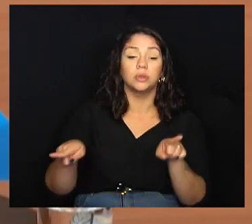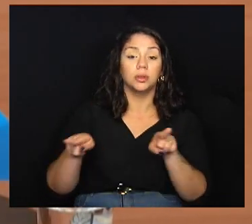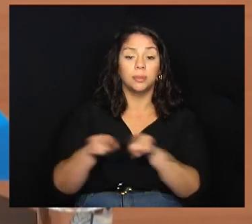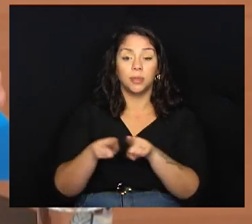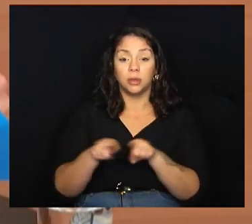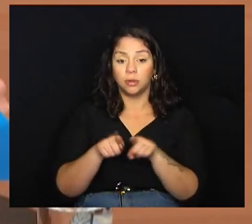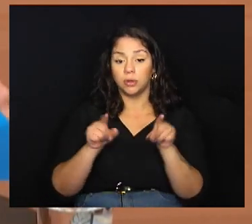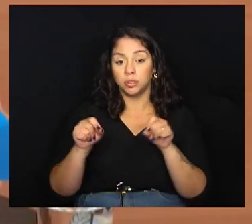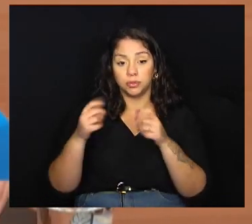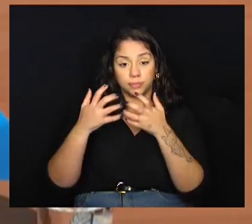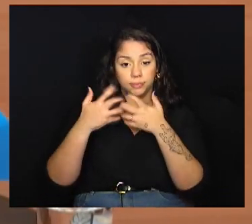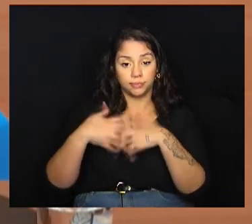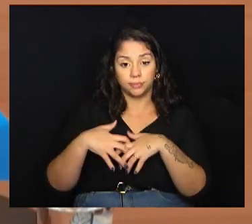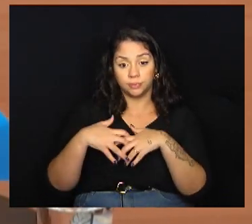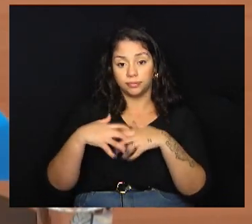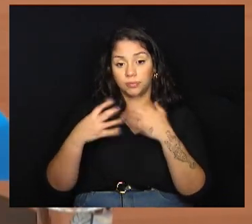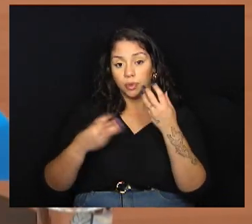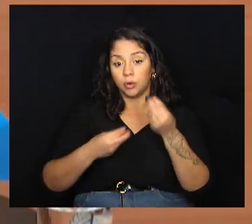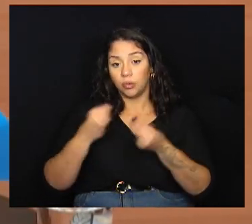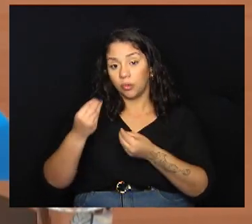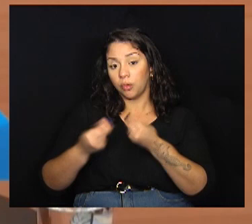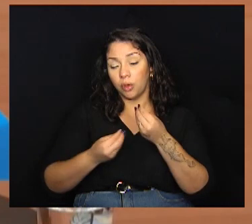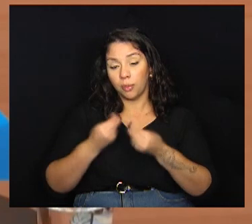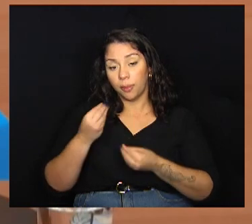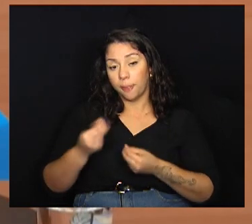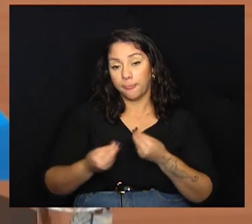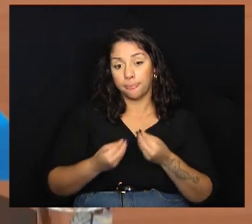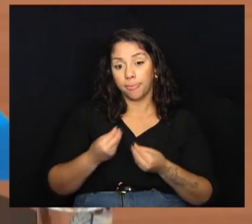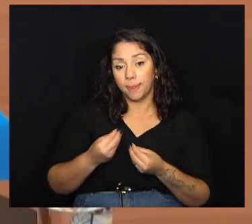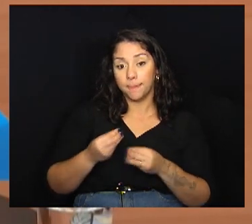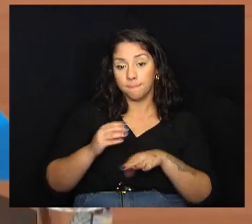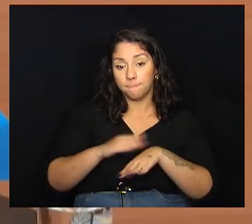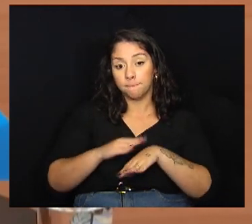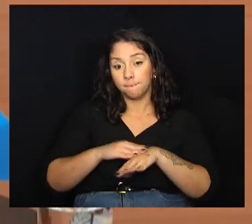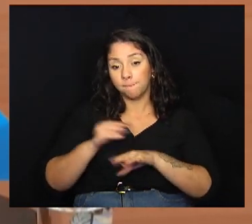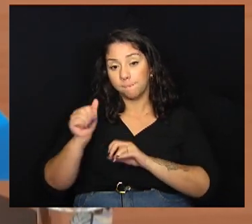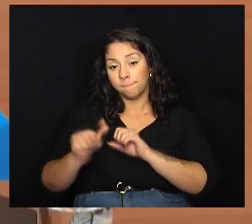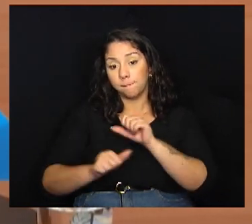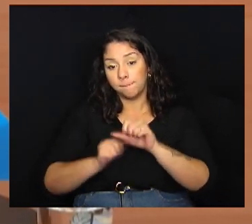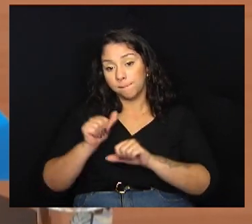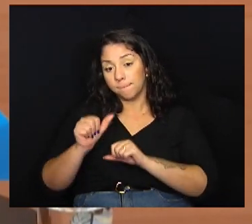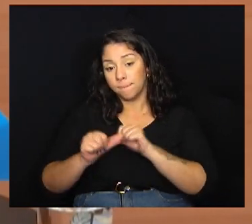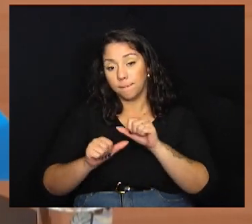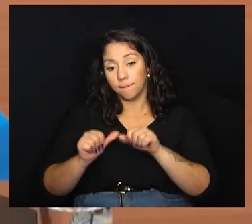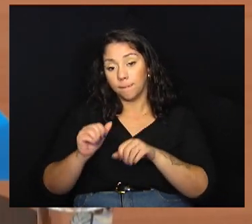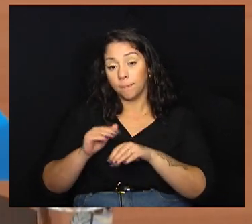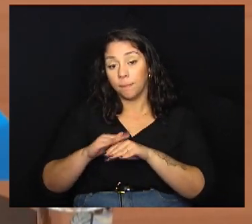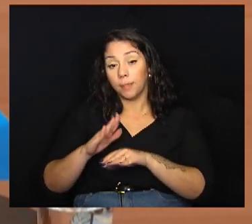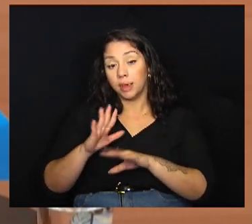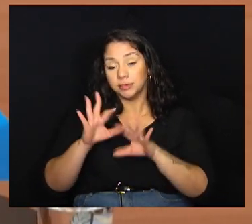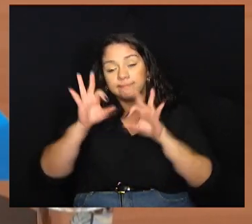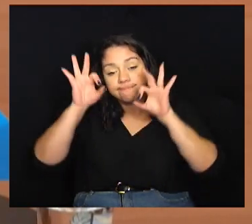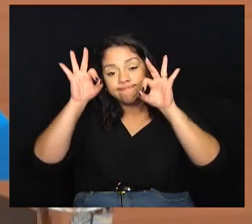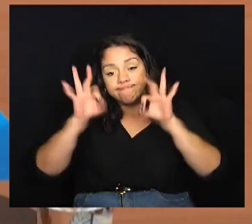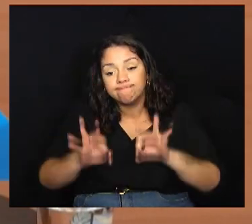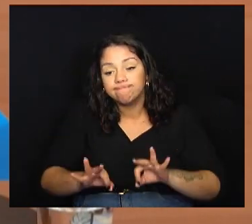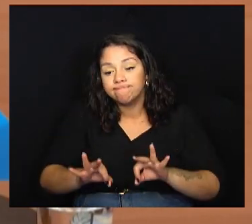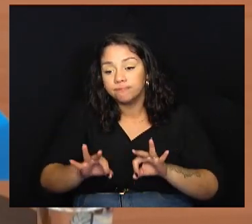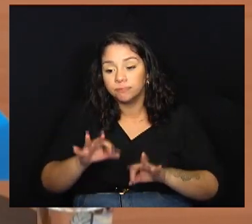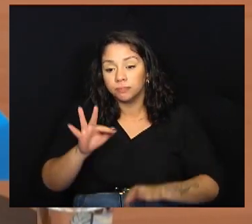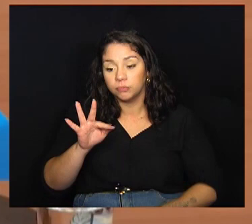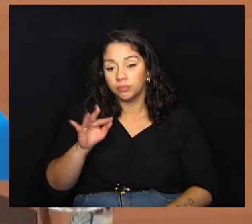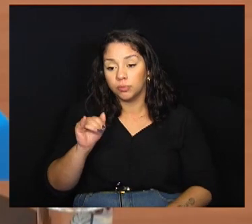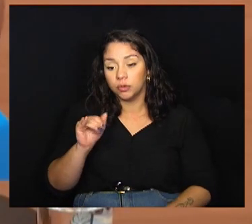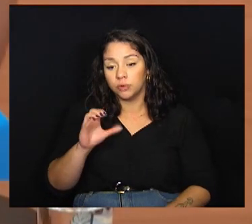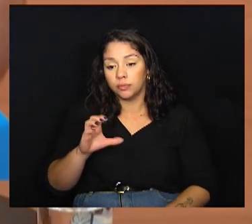nós pensarmos como realizar uma mudança mais consistente no FIC, né,